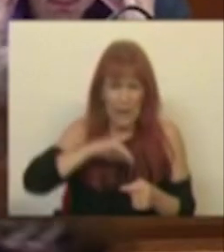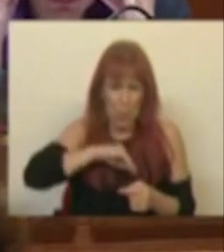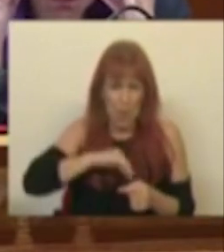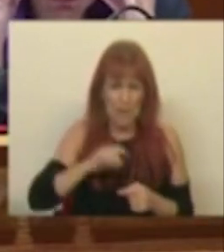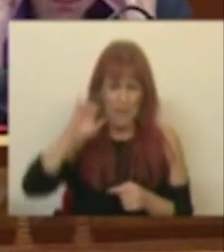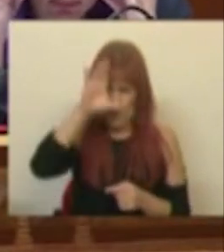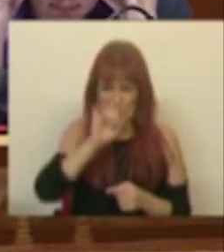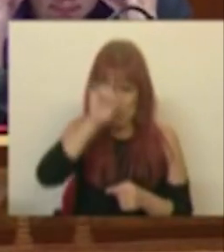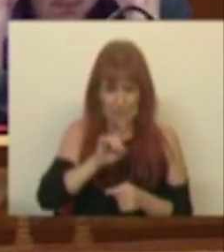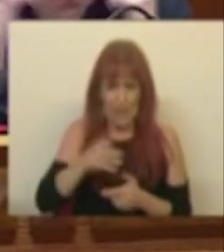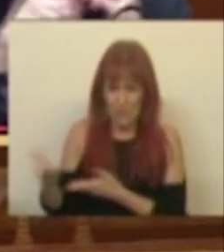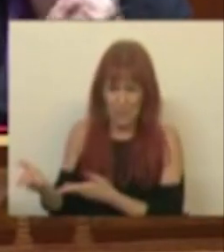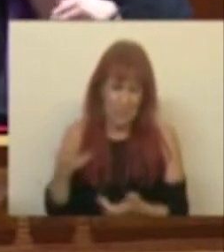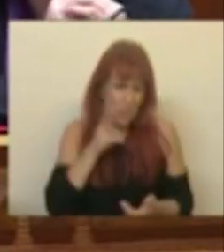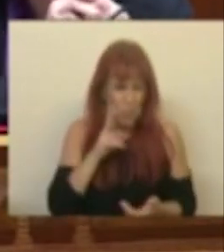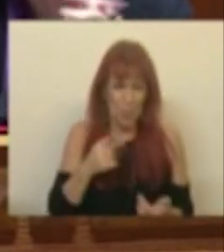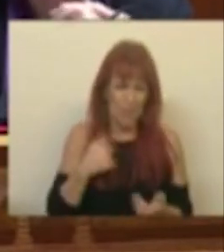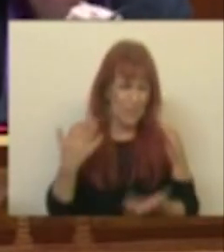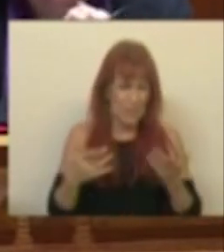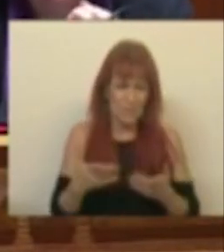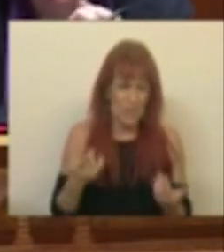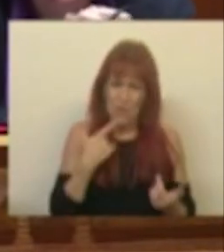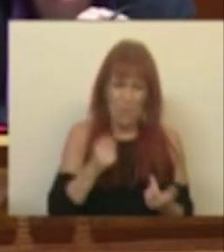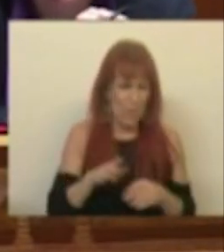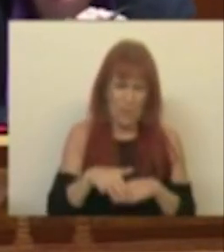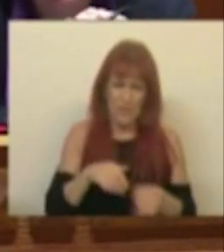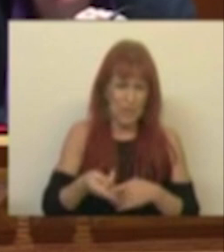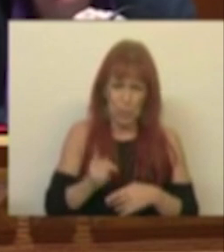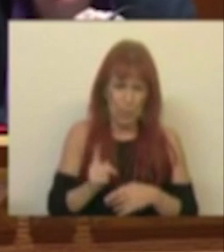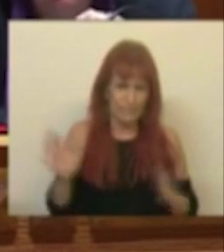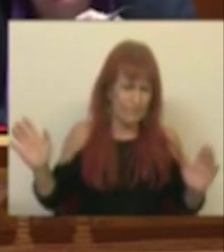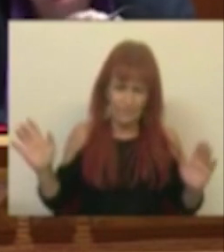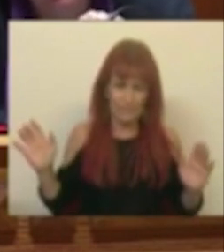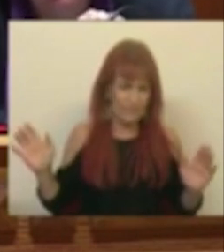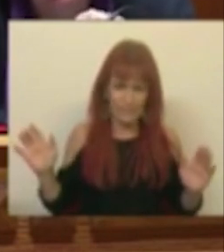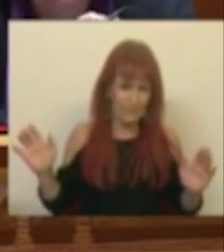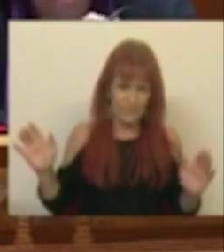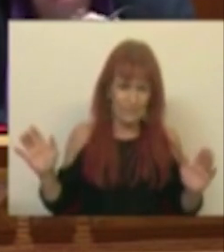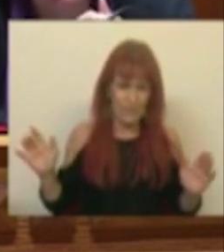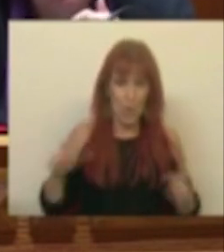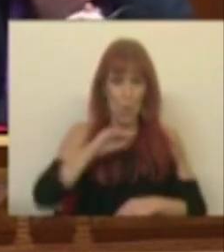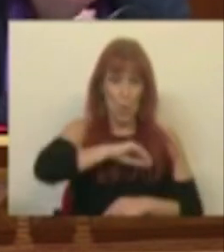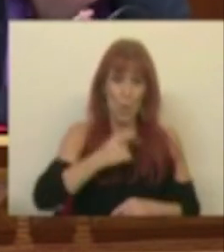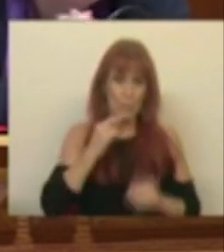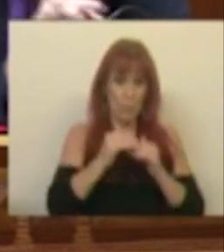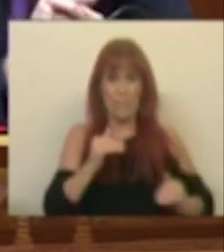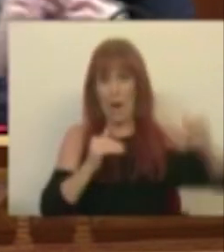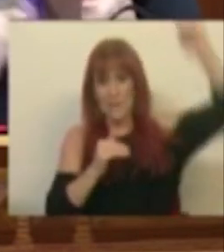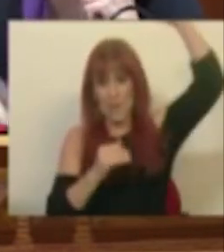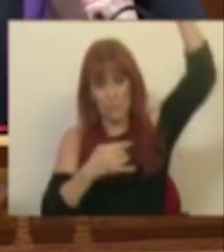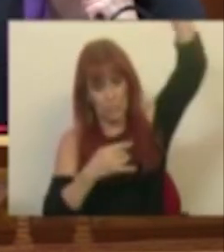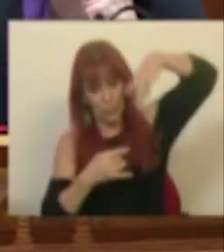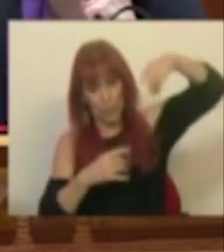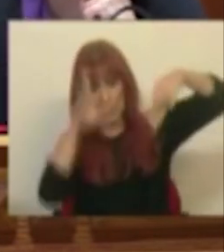ordenado Primeiro-Ministro, desculpará, mas é uma comparação que nós não podemos fazer. E o ordenado é muito superior ao do